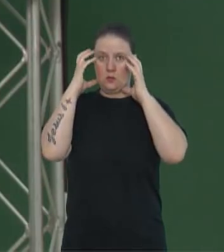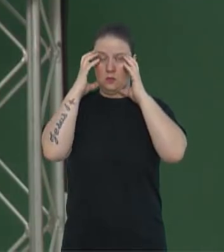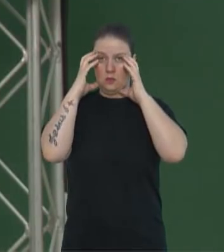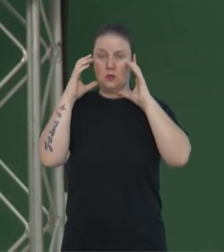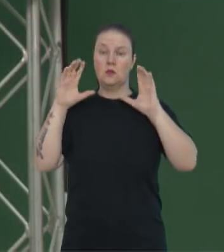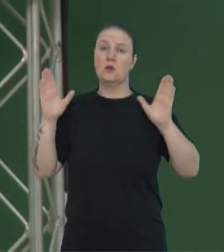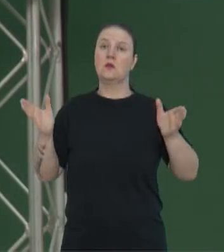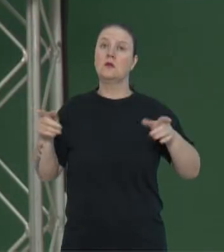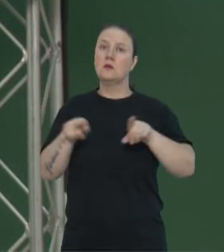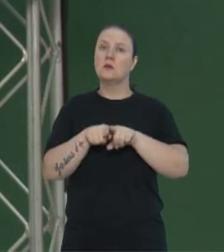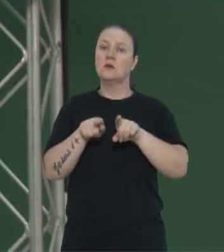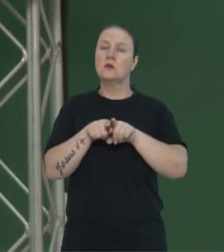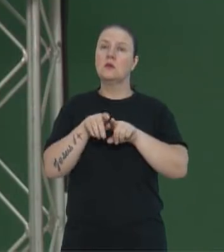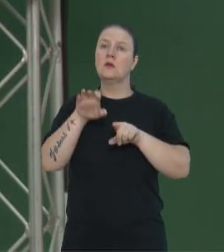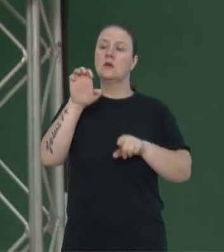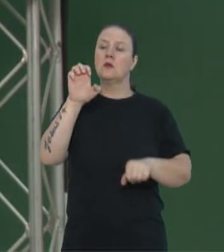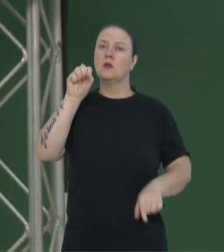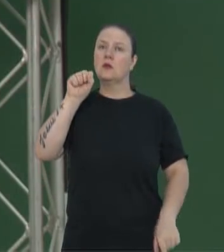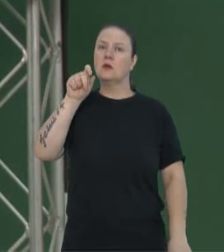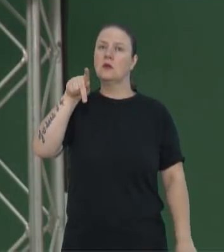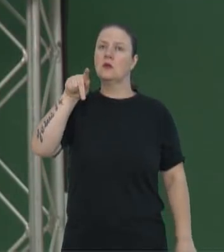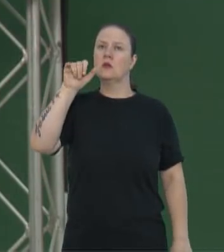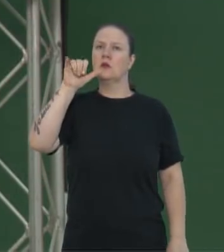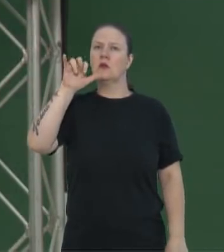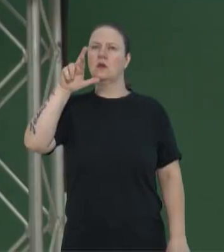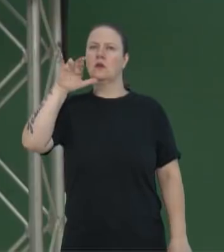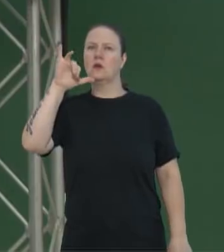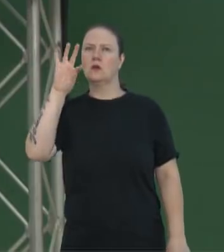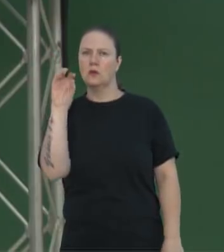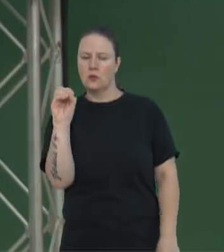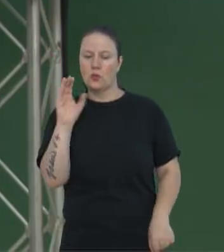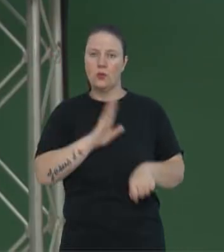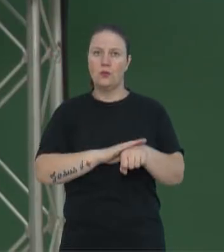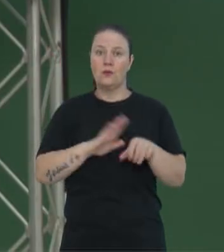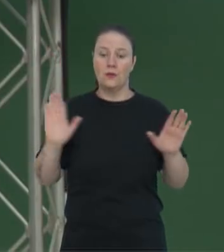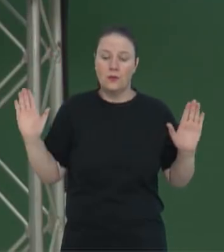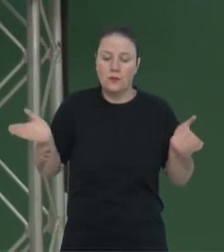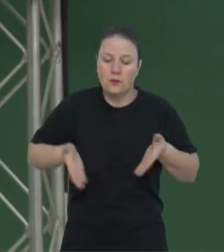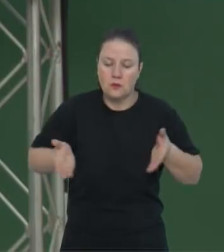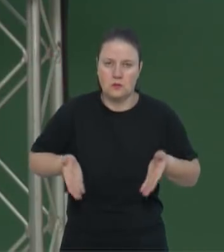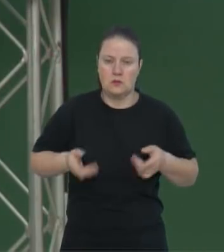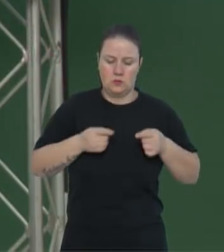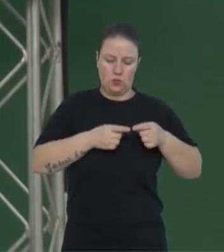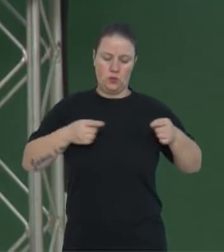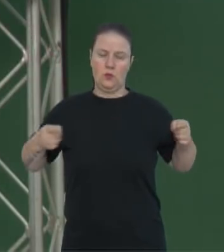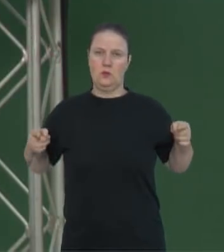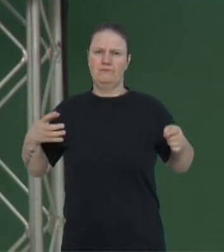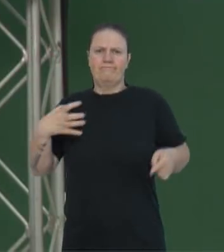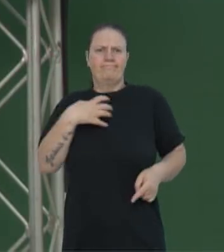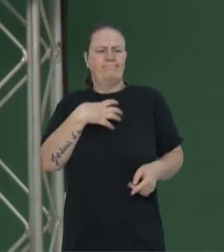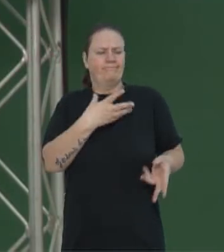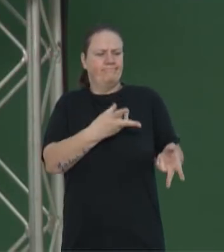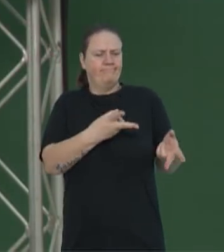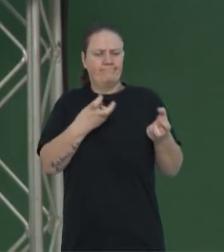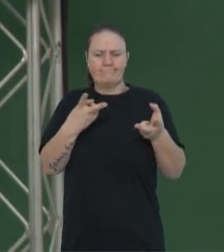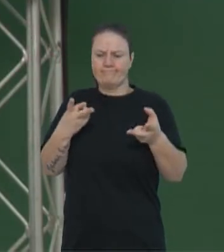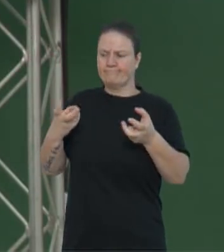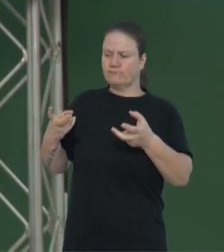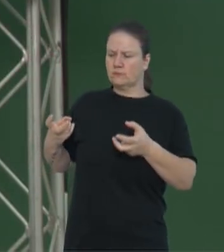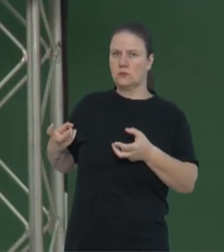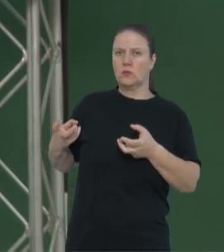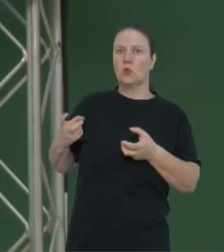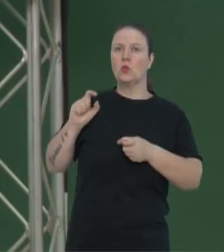nosso tempo, né, que a gente analisou, sensações, sentimentos que um período. Então, a sensação do período que ele tem é